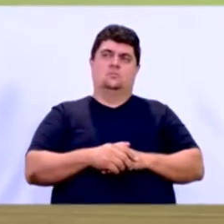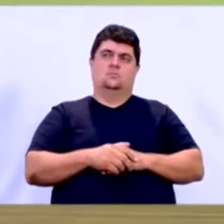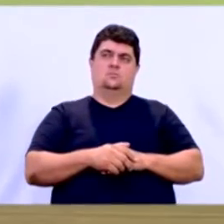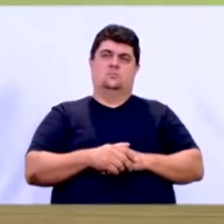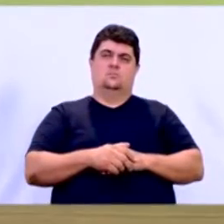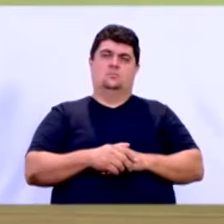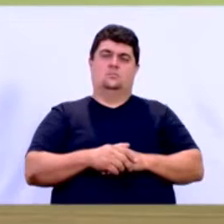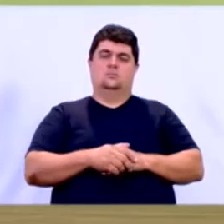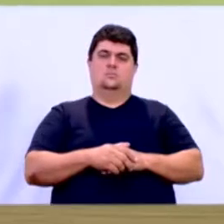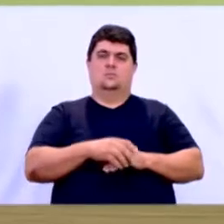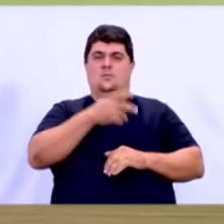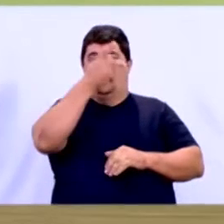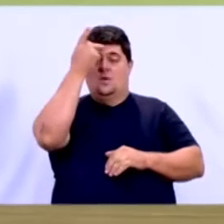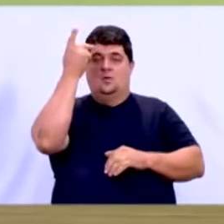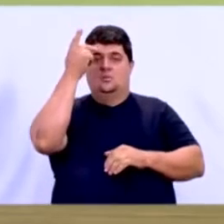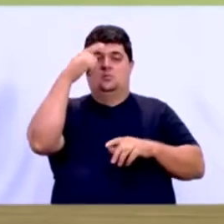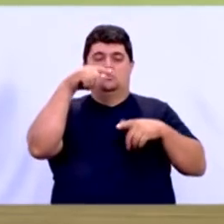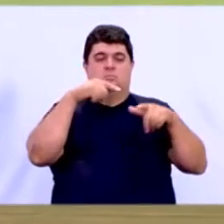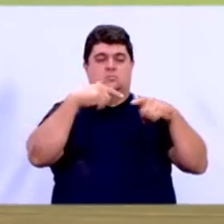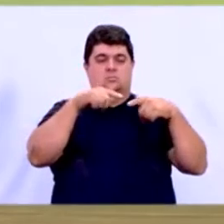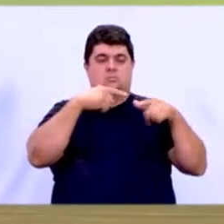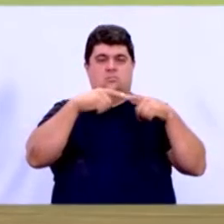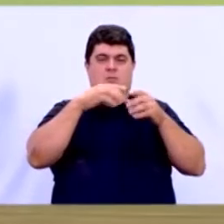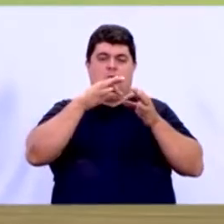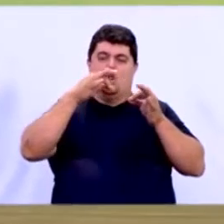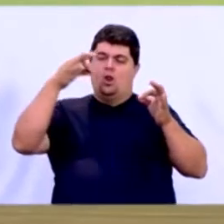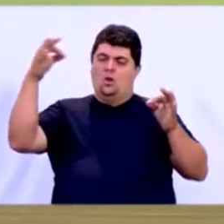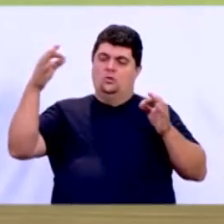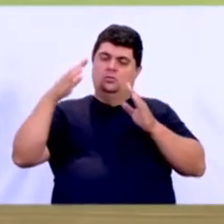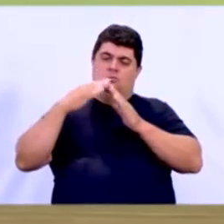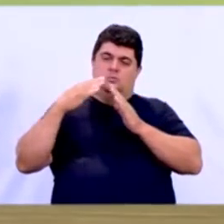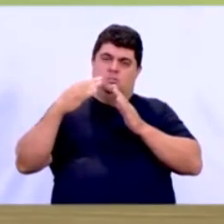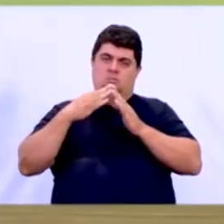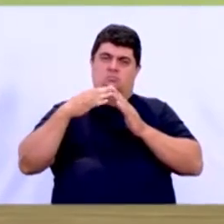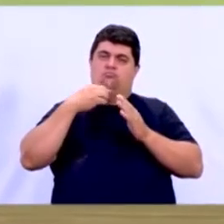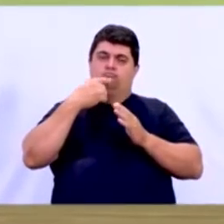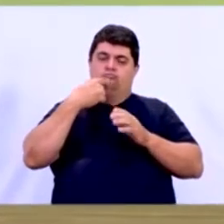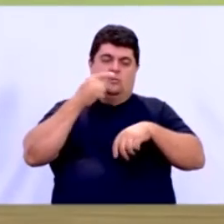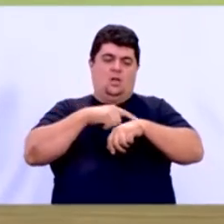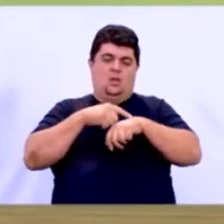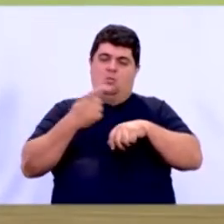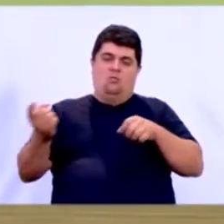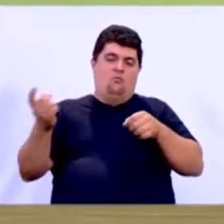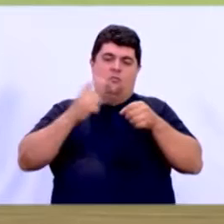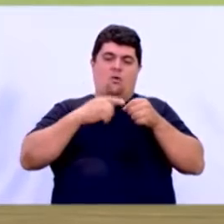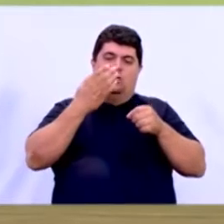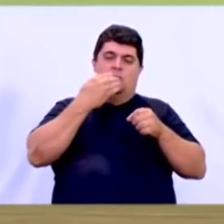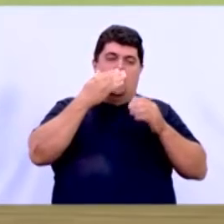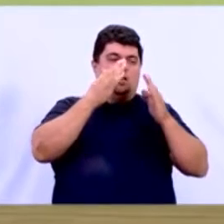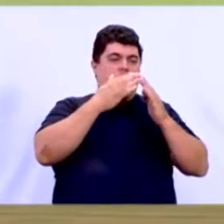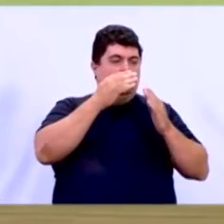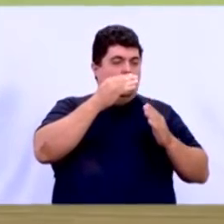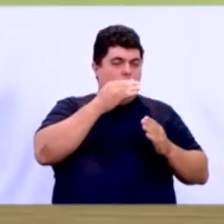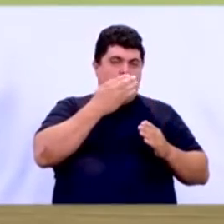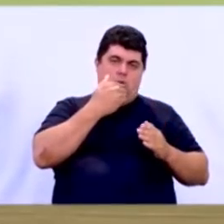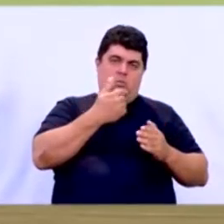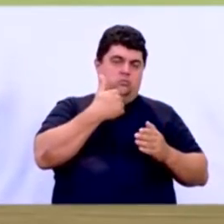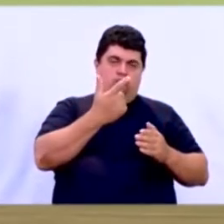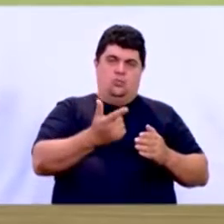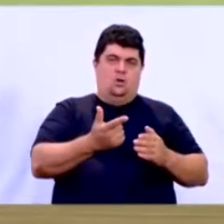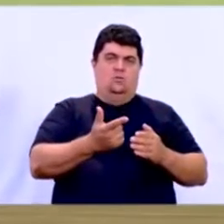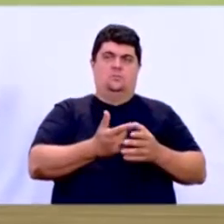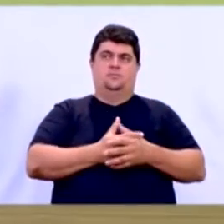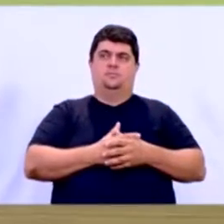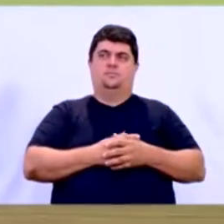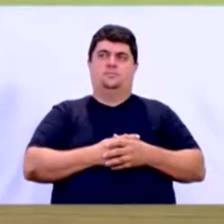clientes seriam as pessoas que trabalham longe de casa e não têm tempo para fazer suas refeições em casa. Aqui eu